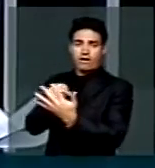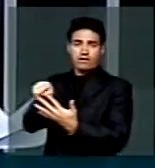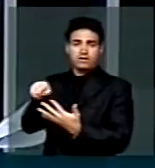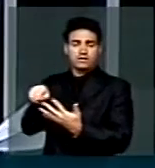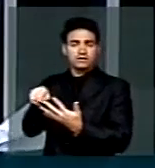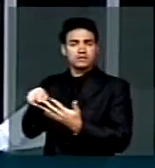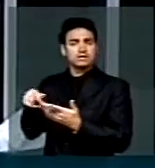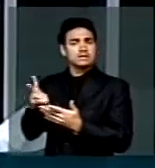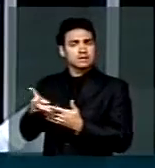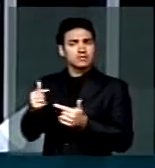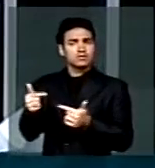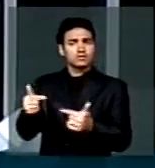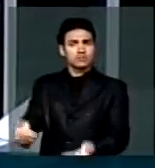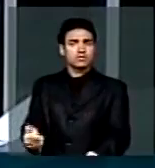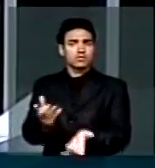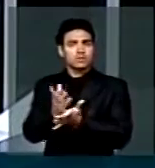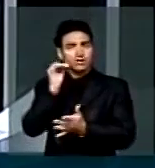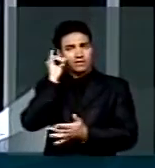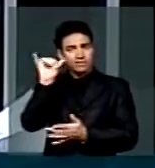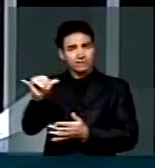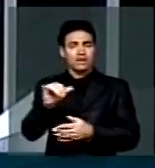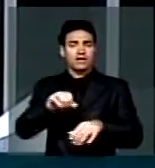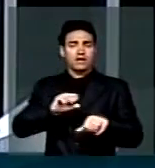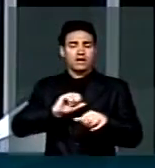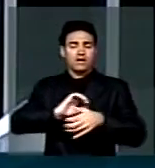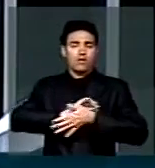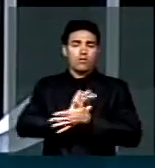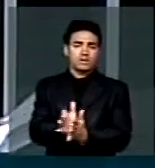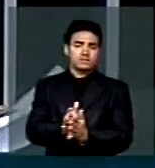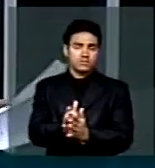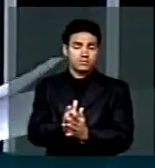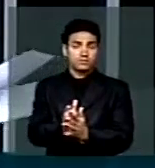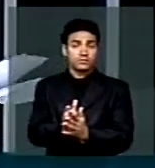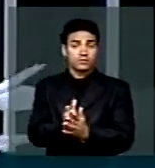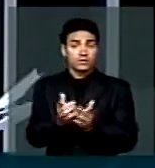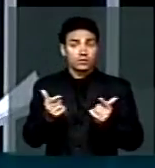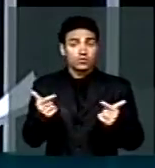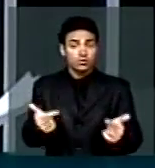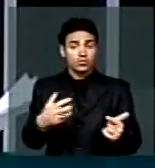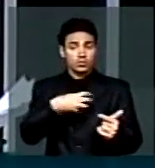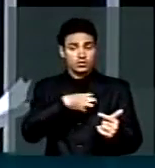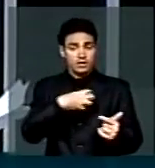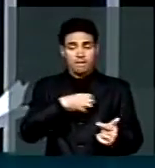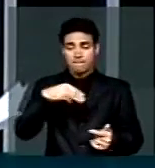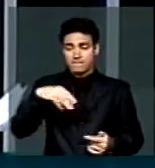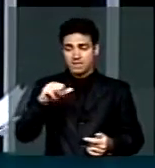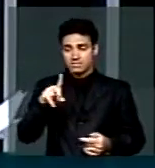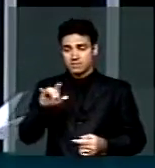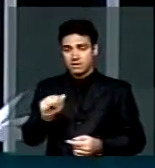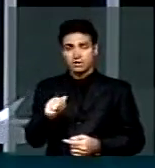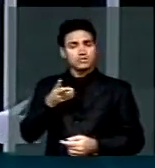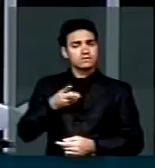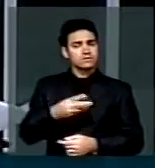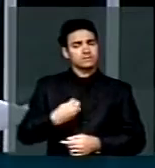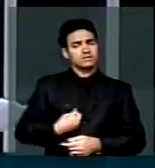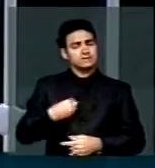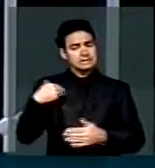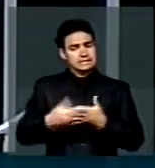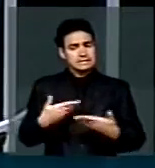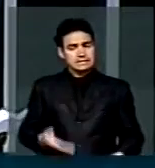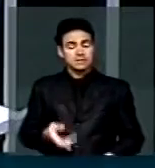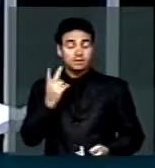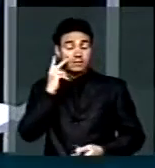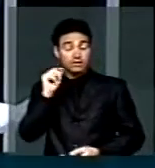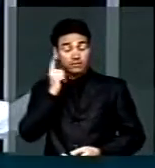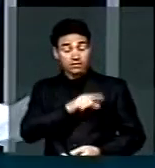formas de opressão. Que o espírito de luta de Mandela sobreviva entre nós para enfrentarmos